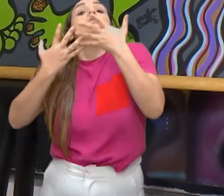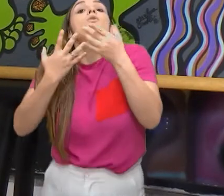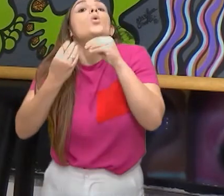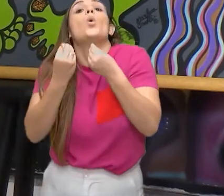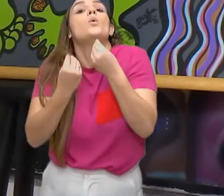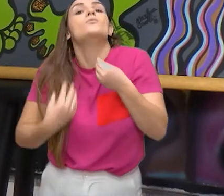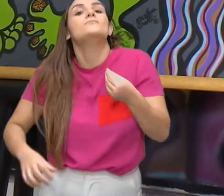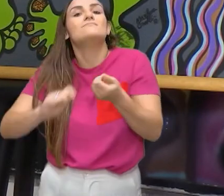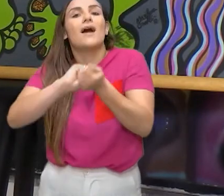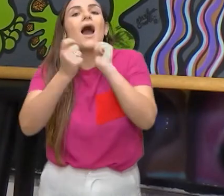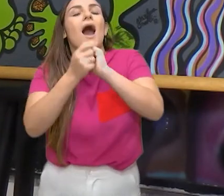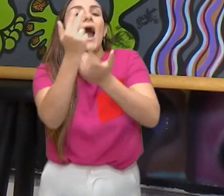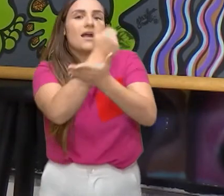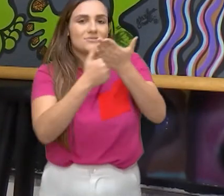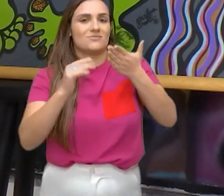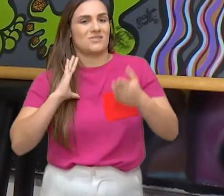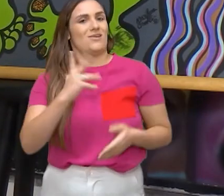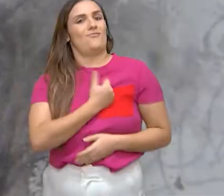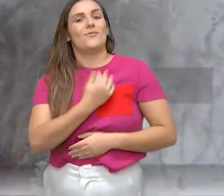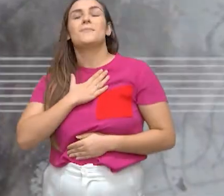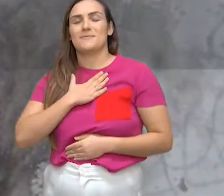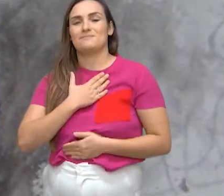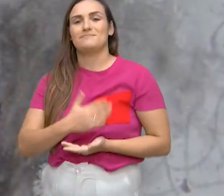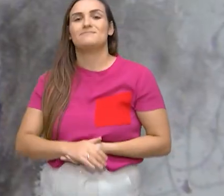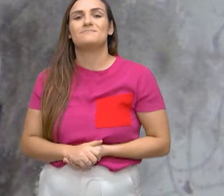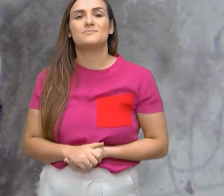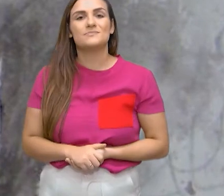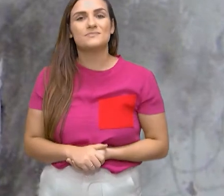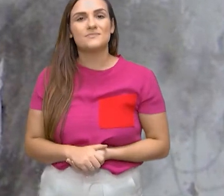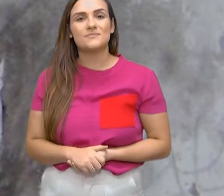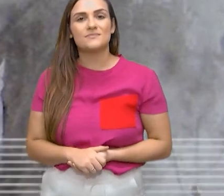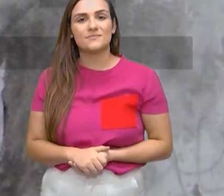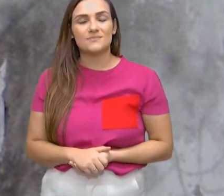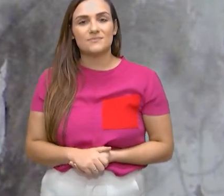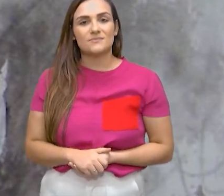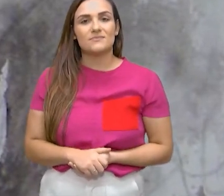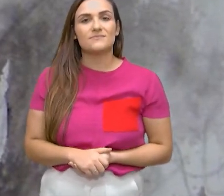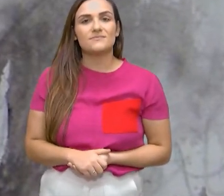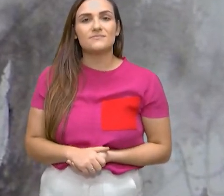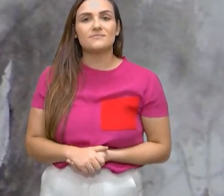para mim naquele momento e me resgatou.